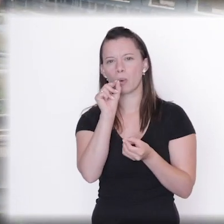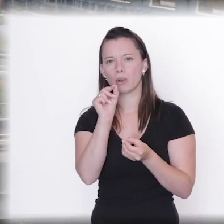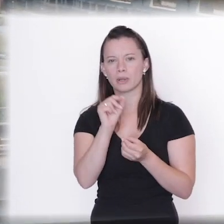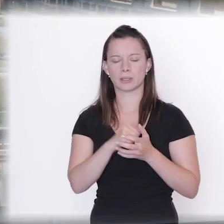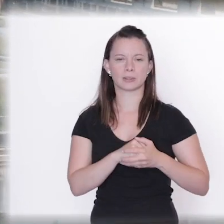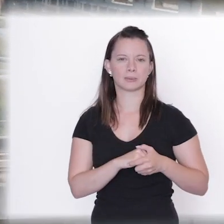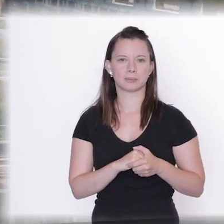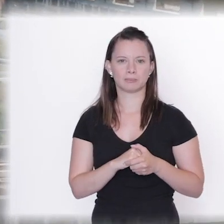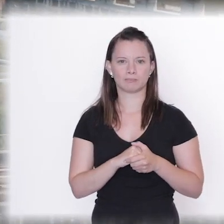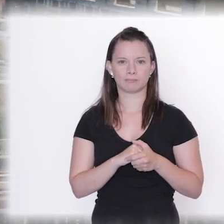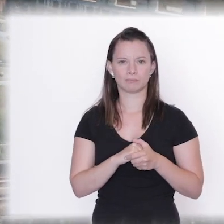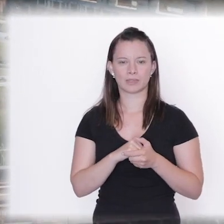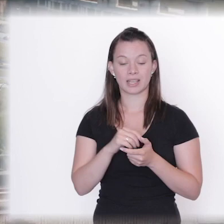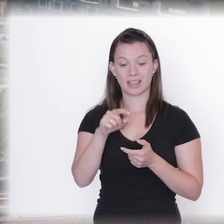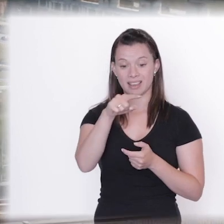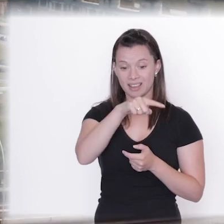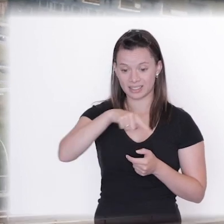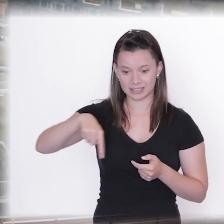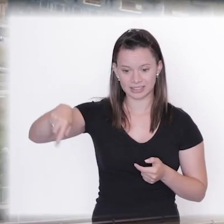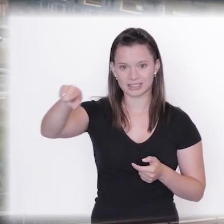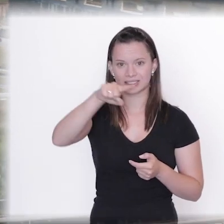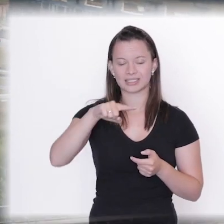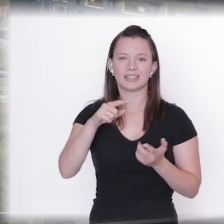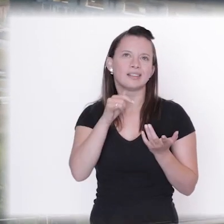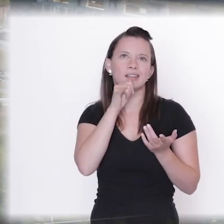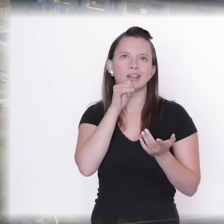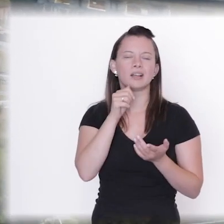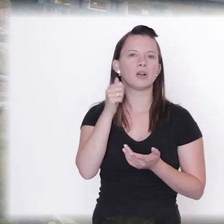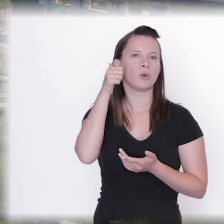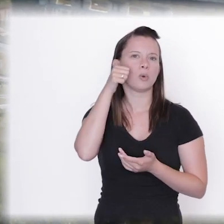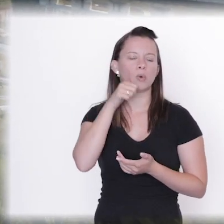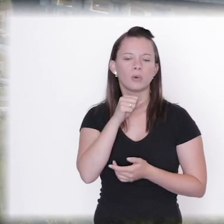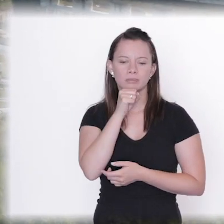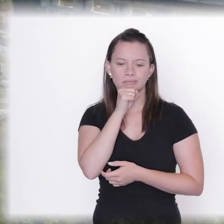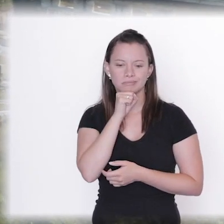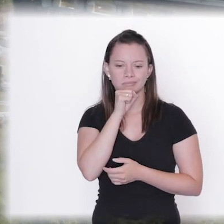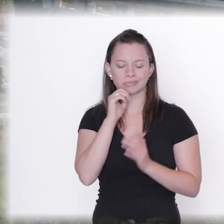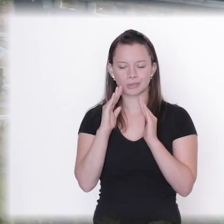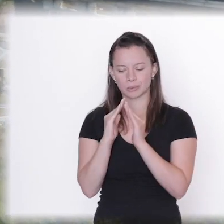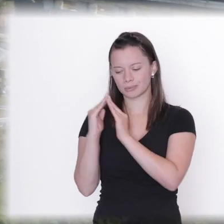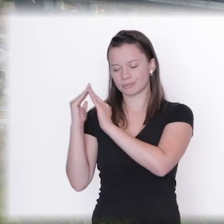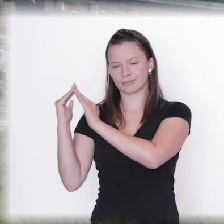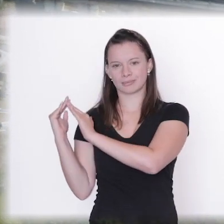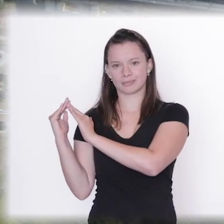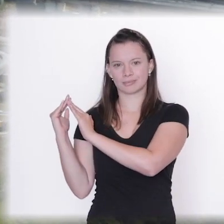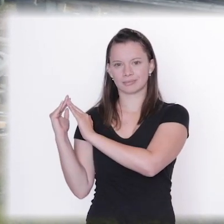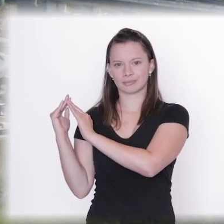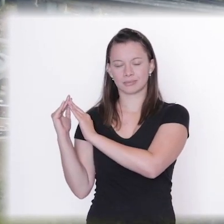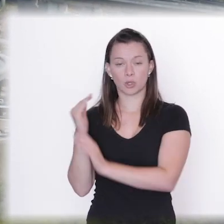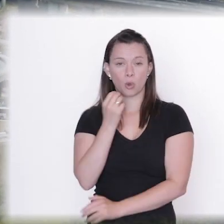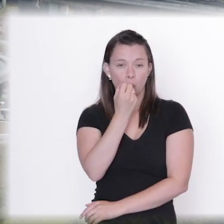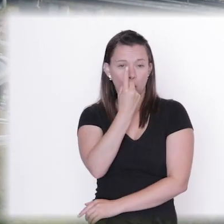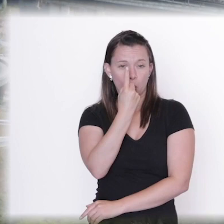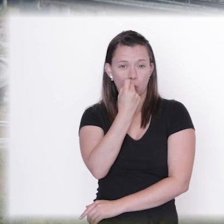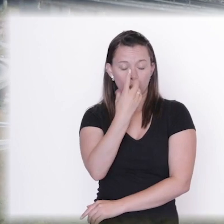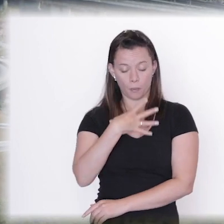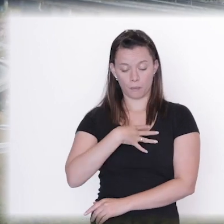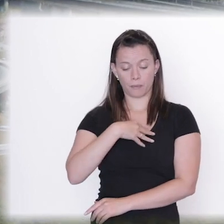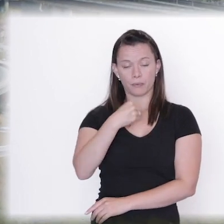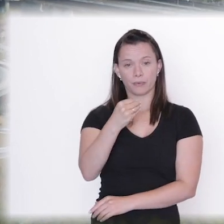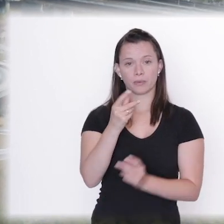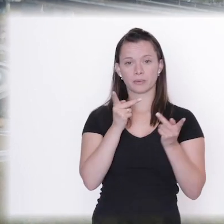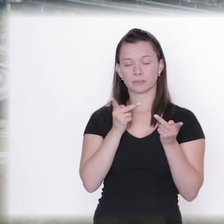cidade. Então, certamente, uma idosa, morava uma vizinha do meu lado. A única pessoa que a visitava era um filho,